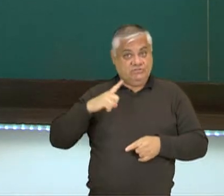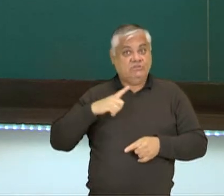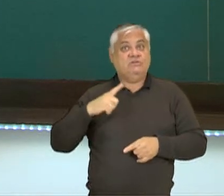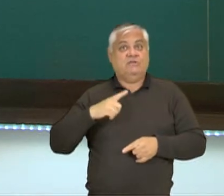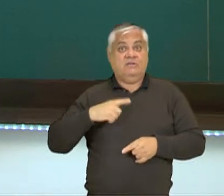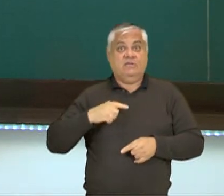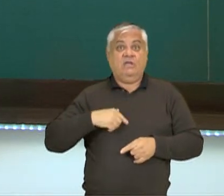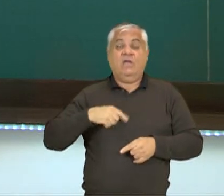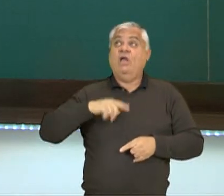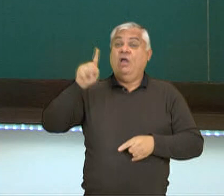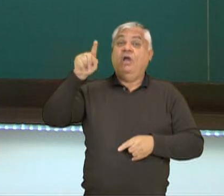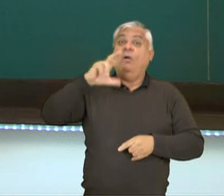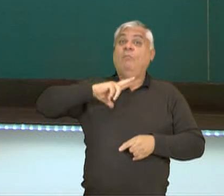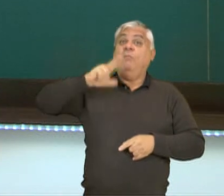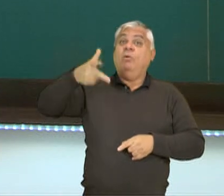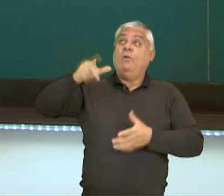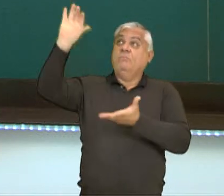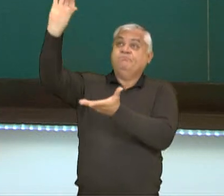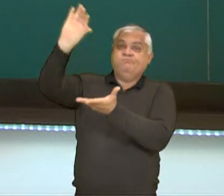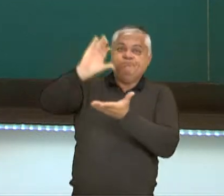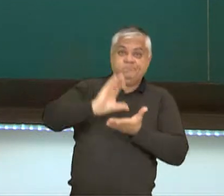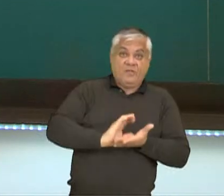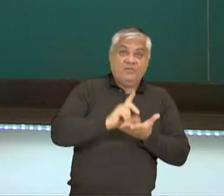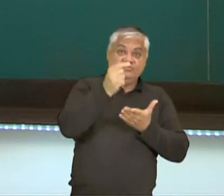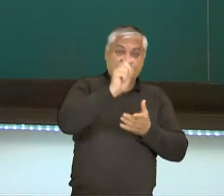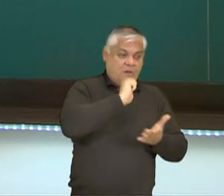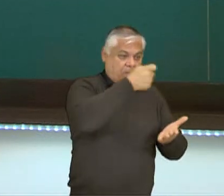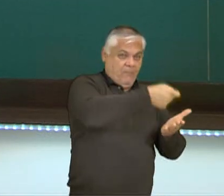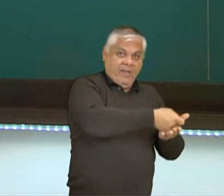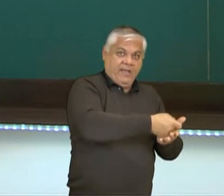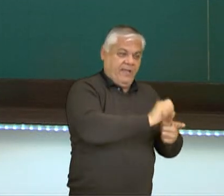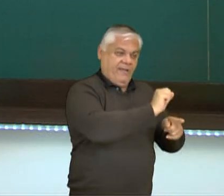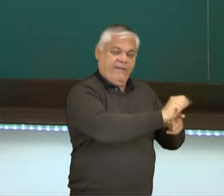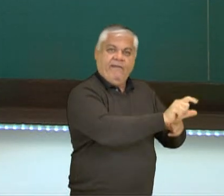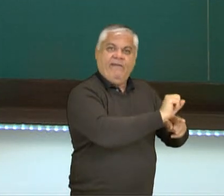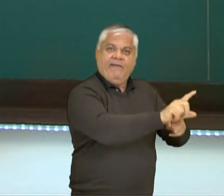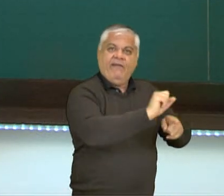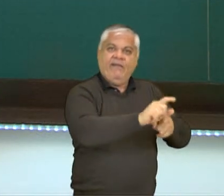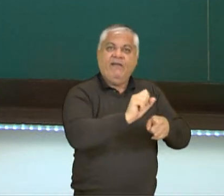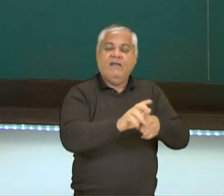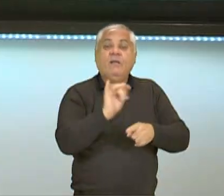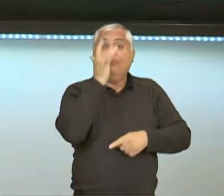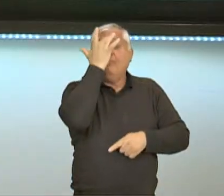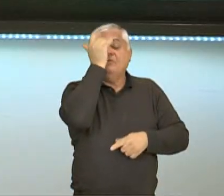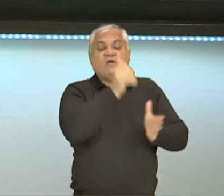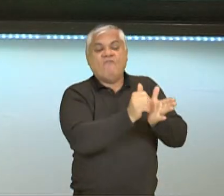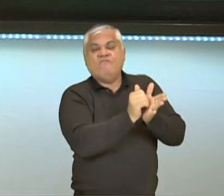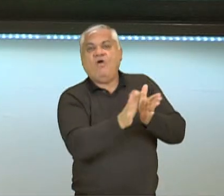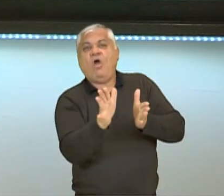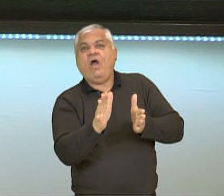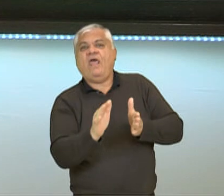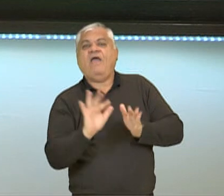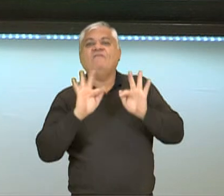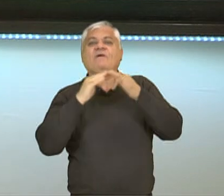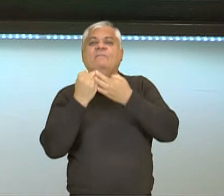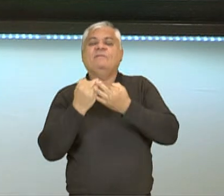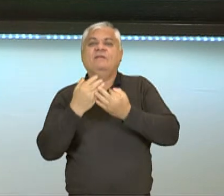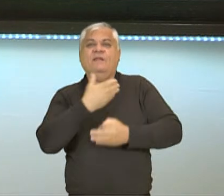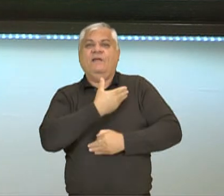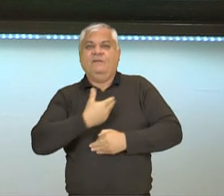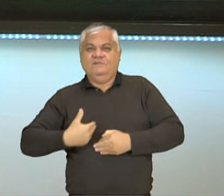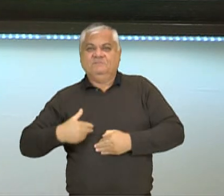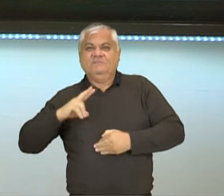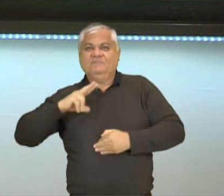paga a essas pessoas que foram retiradas de suas moradias. No entanto, muitas pessoas não desejavam